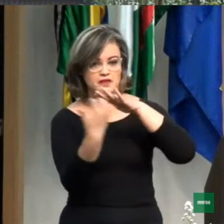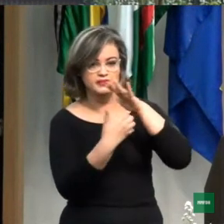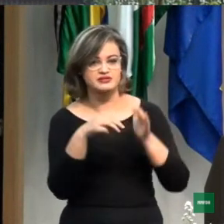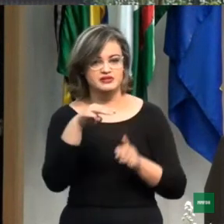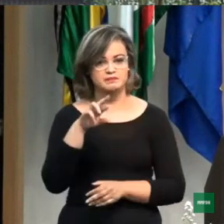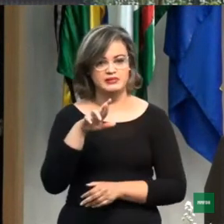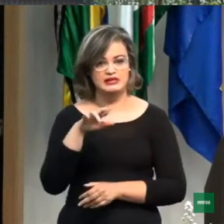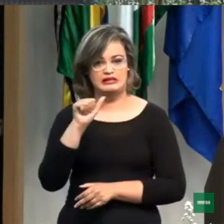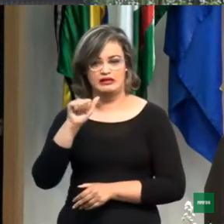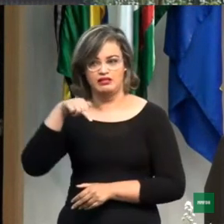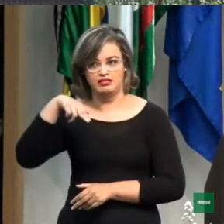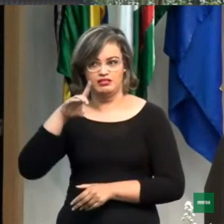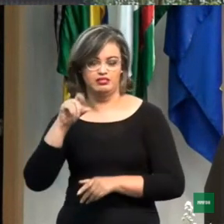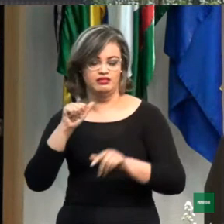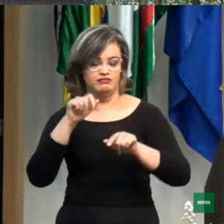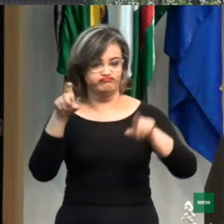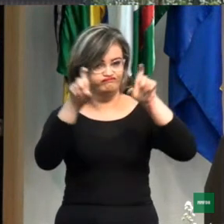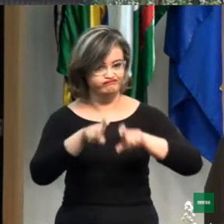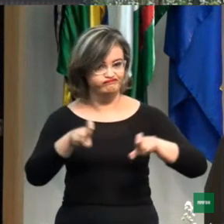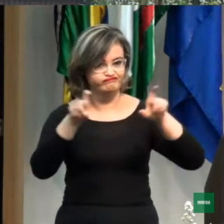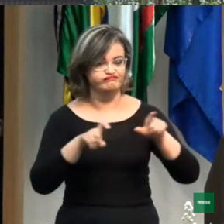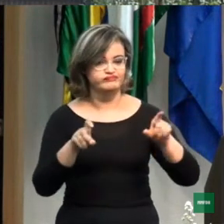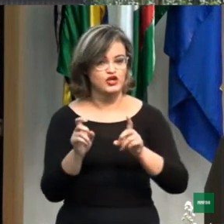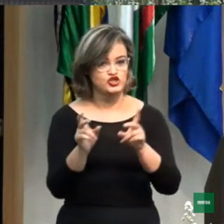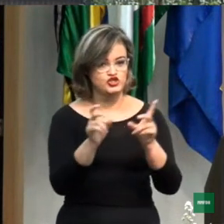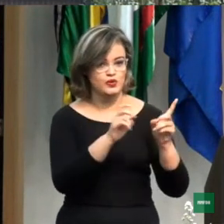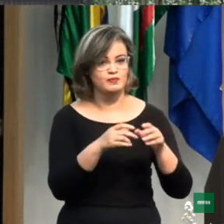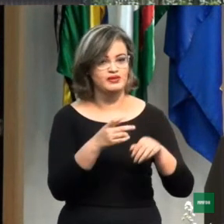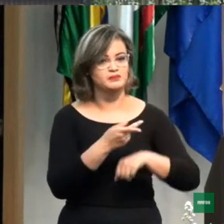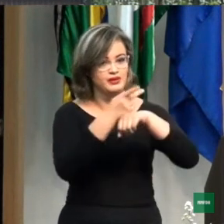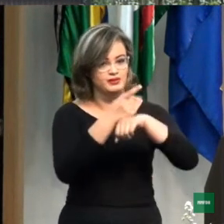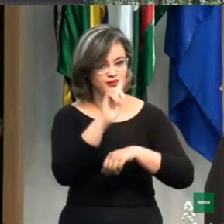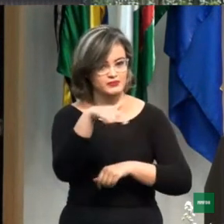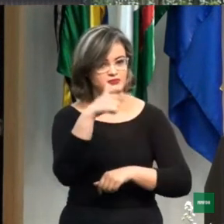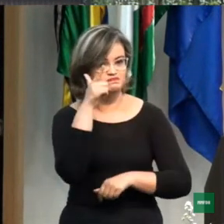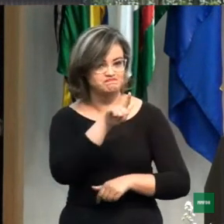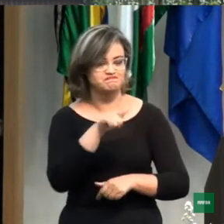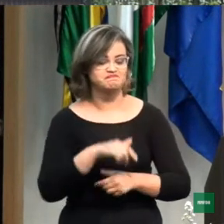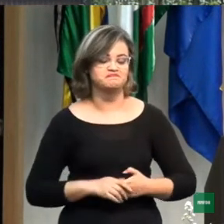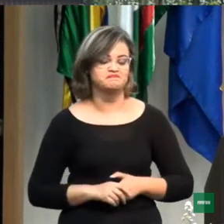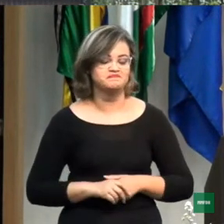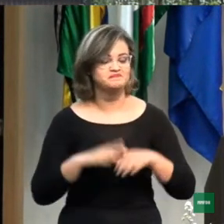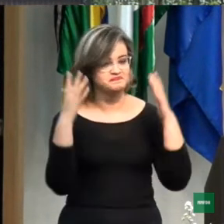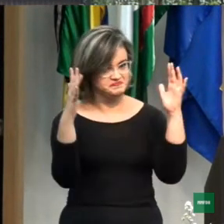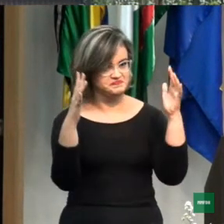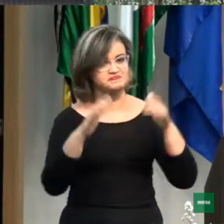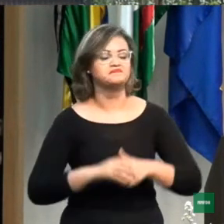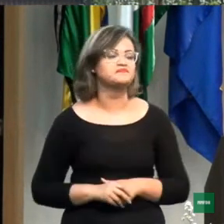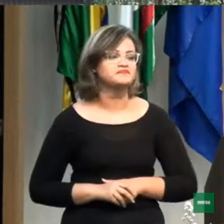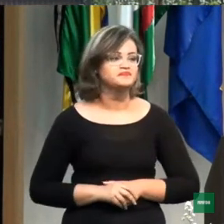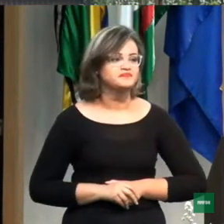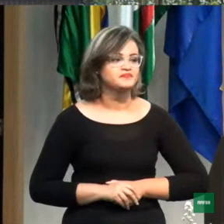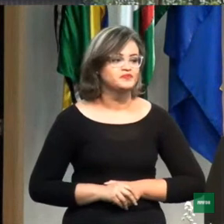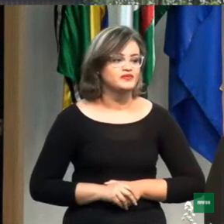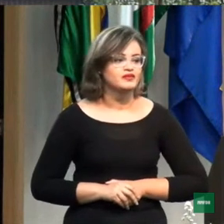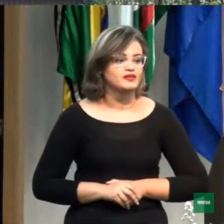Comércio, que receberá o prêmio posteriormente. Uma salva de palmas.